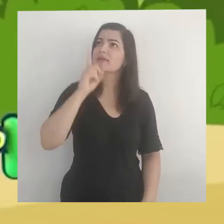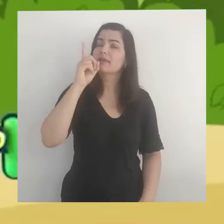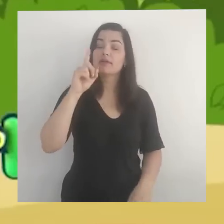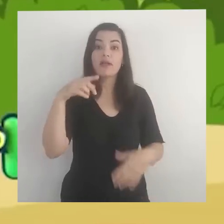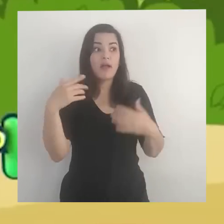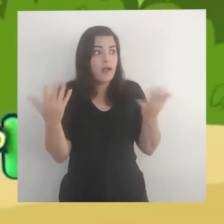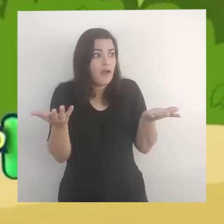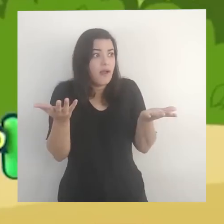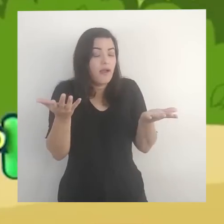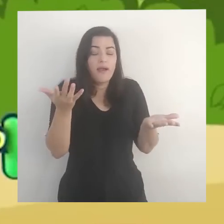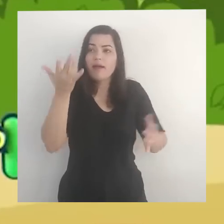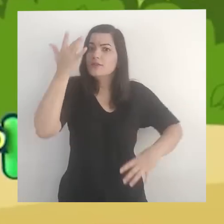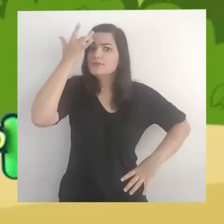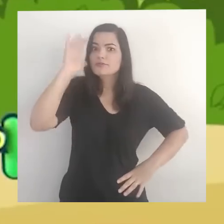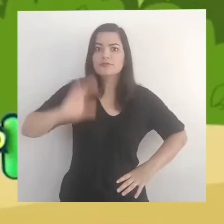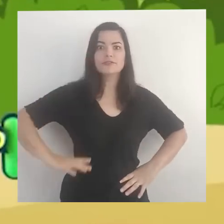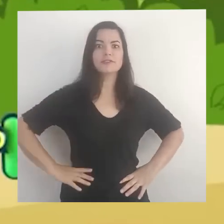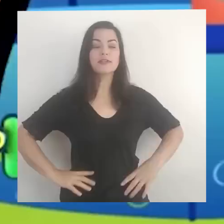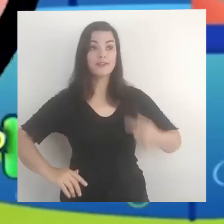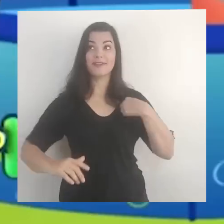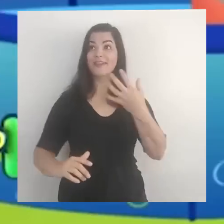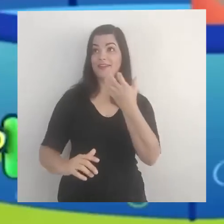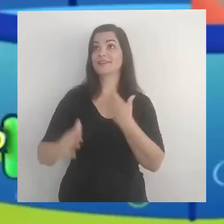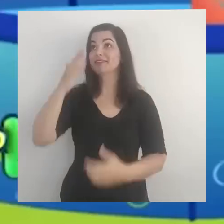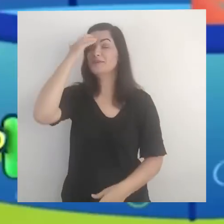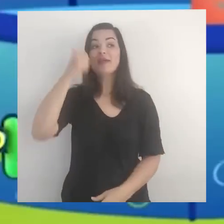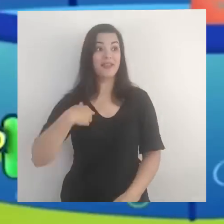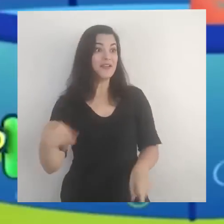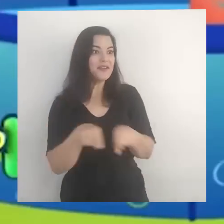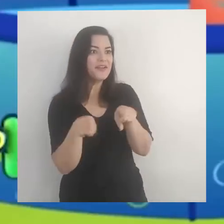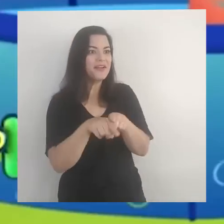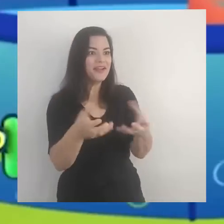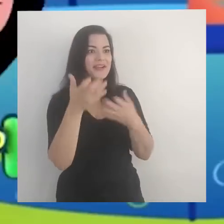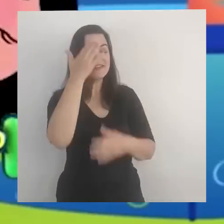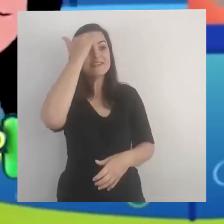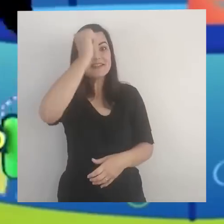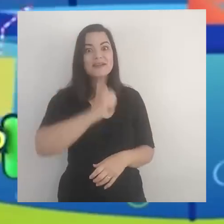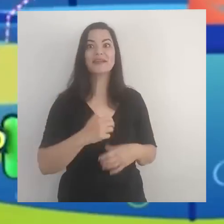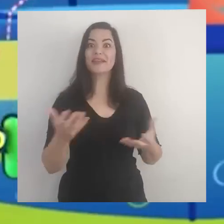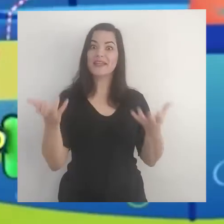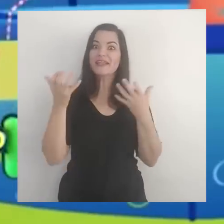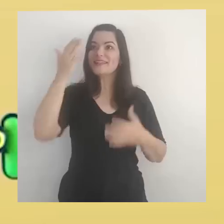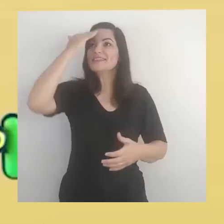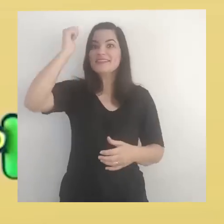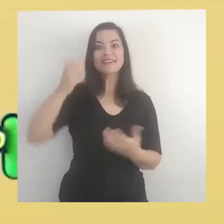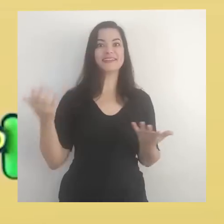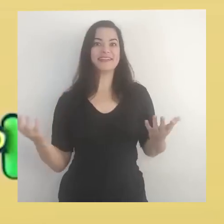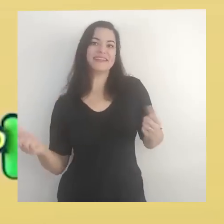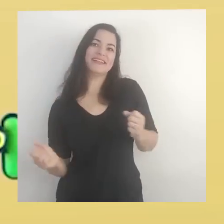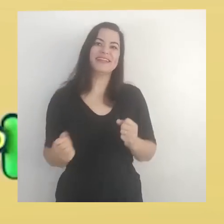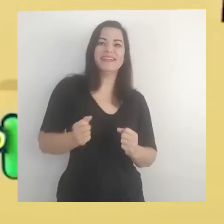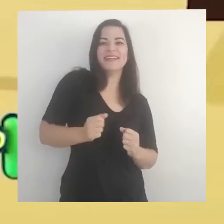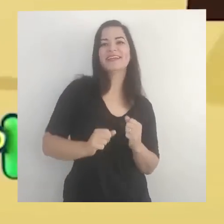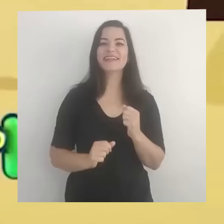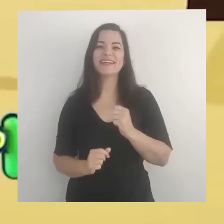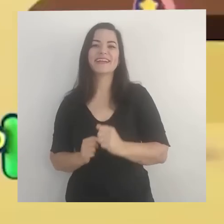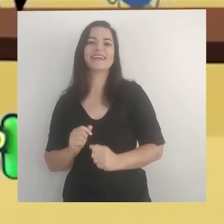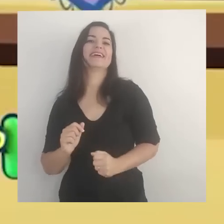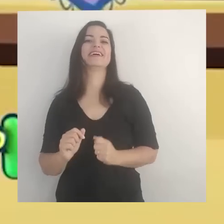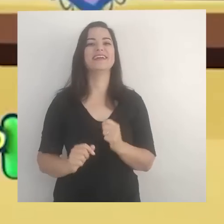Será que também tem água em Marte? Eu quero saber. Eu também, Júpiter. Eu também quero saber.